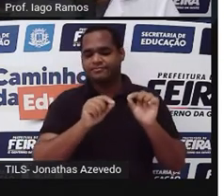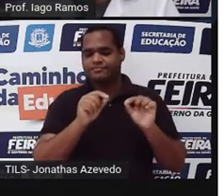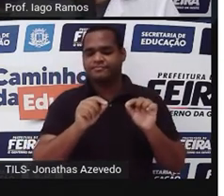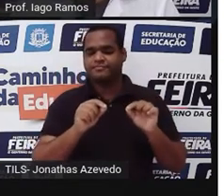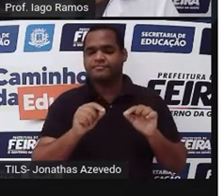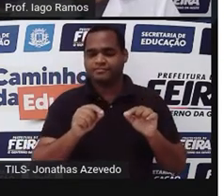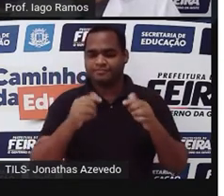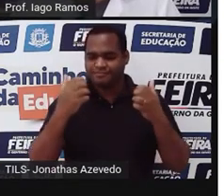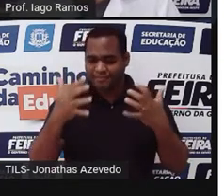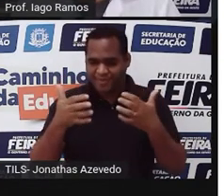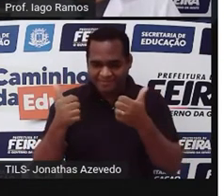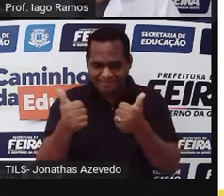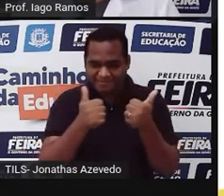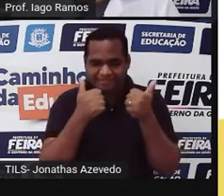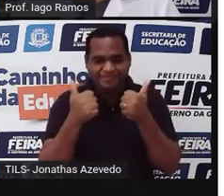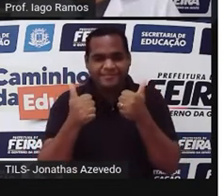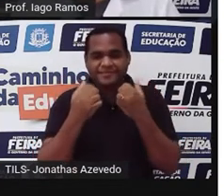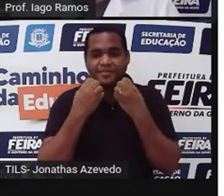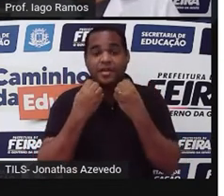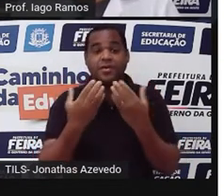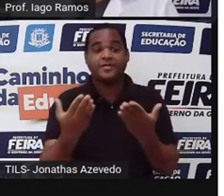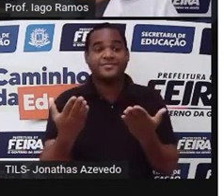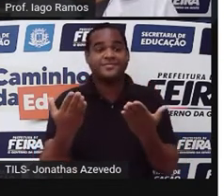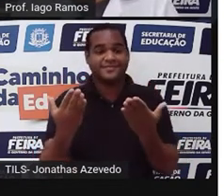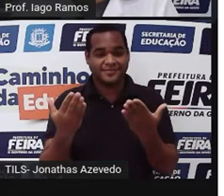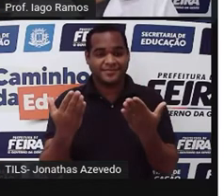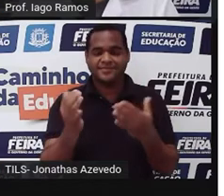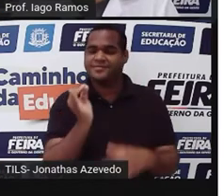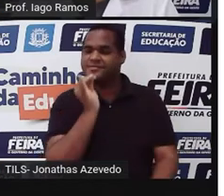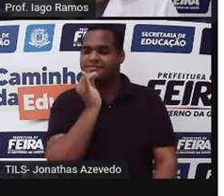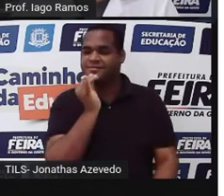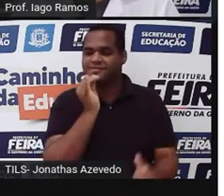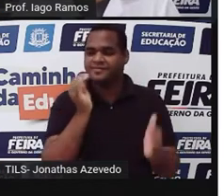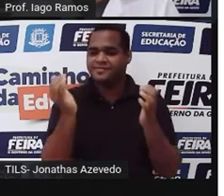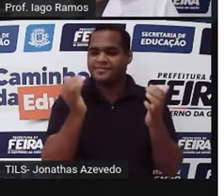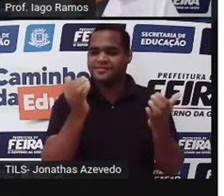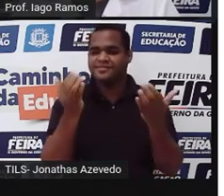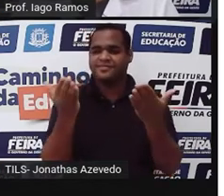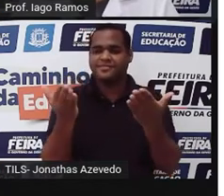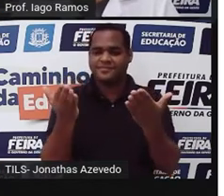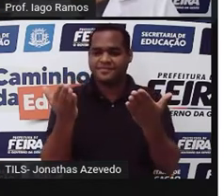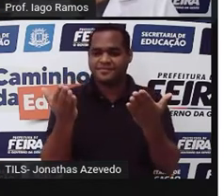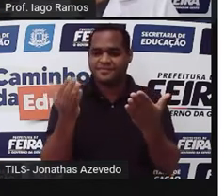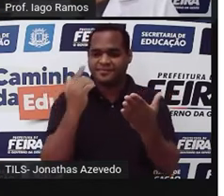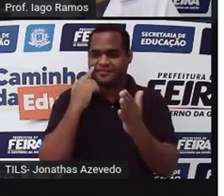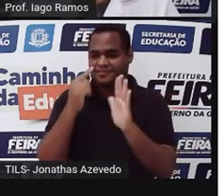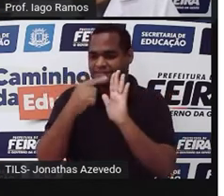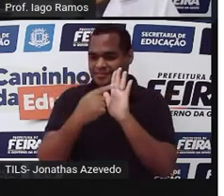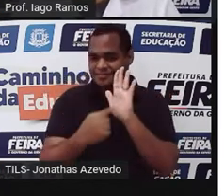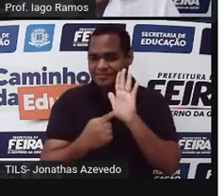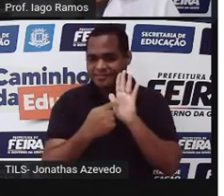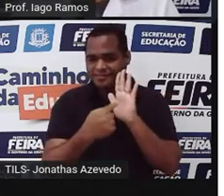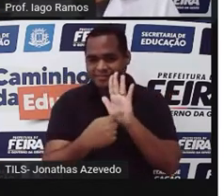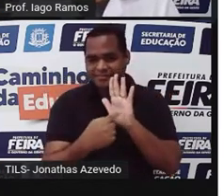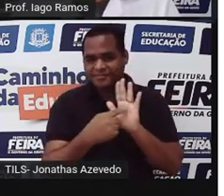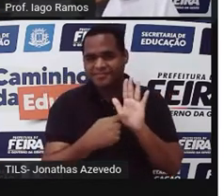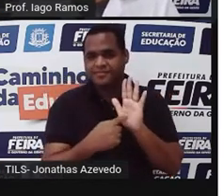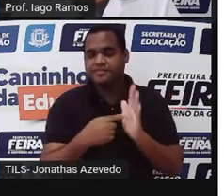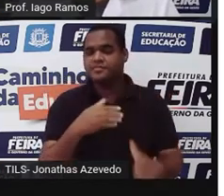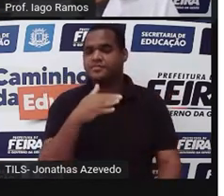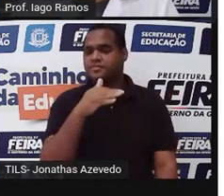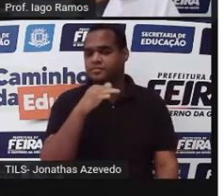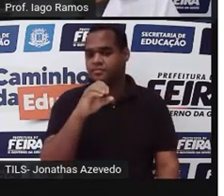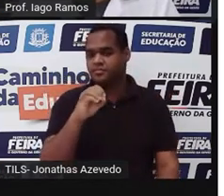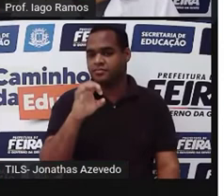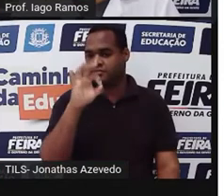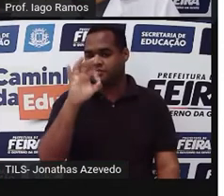belezinha Que bacana Olha só então um exemplo que está sendo calculado ali ó dez